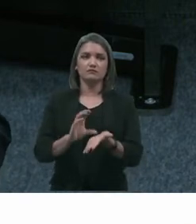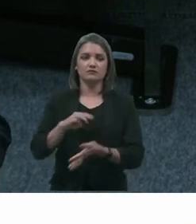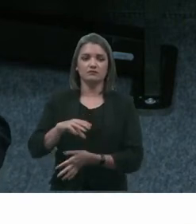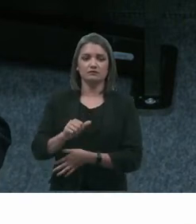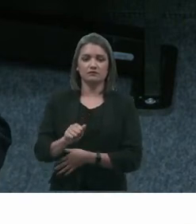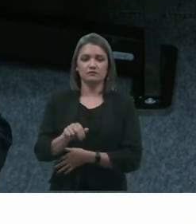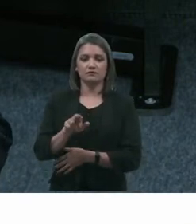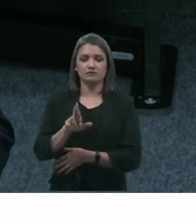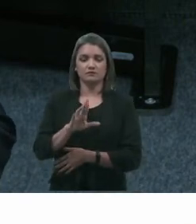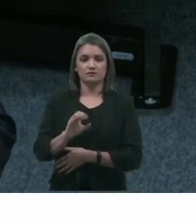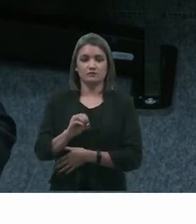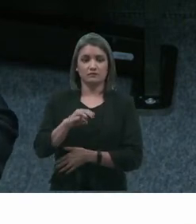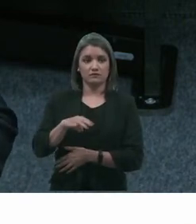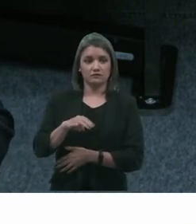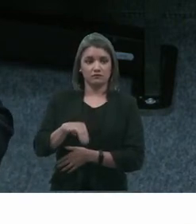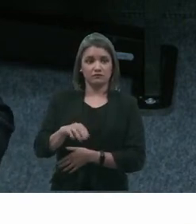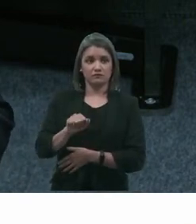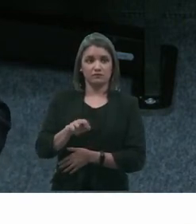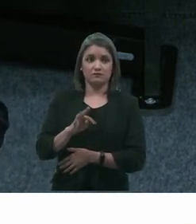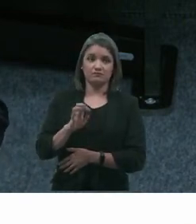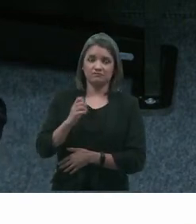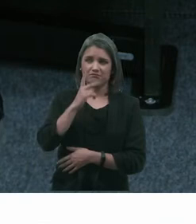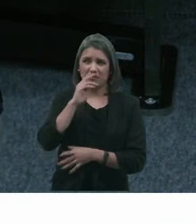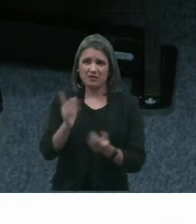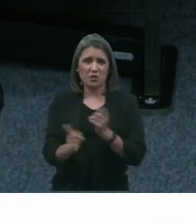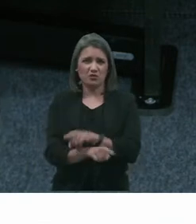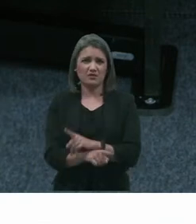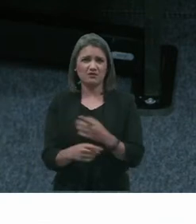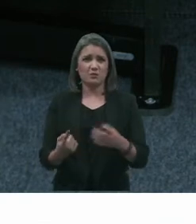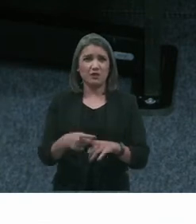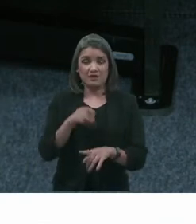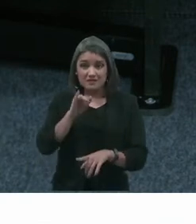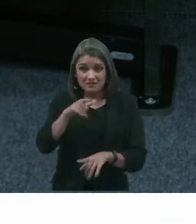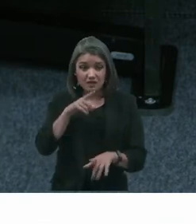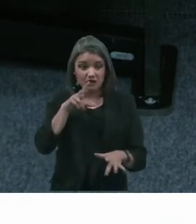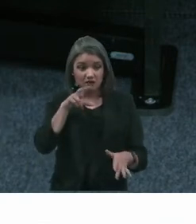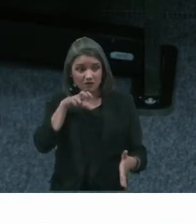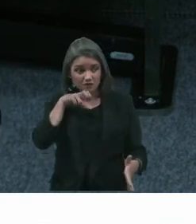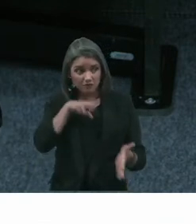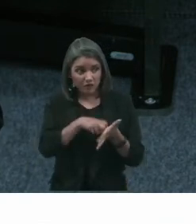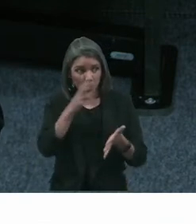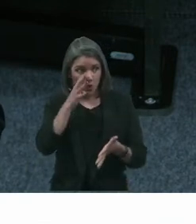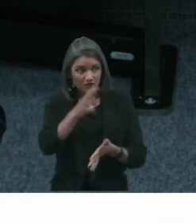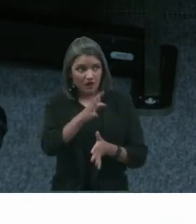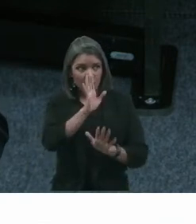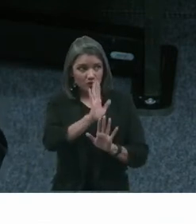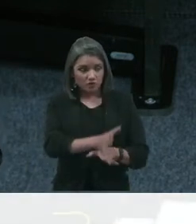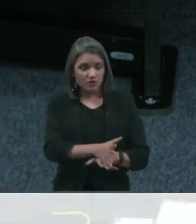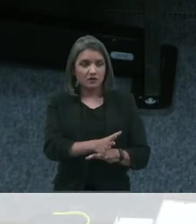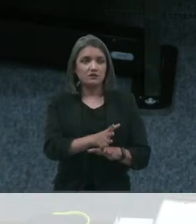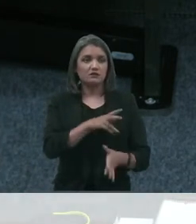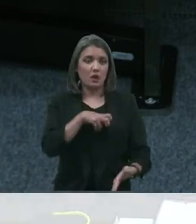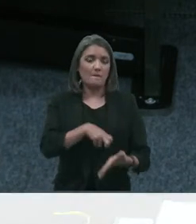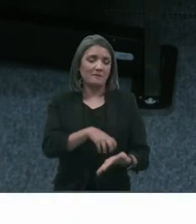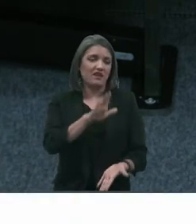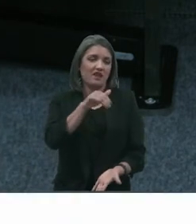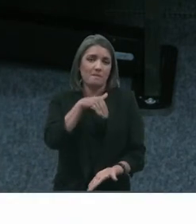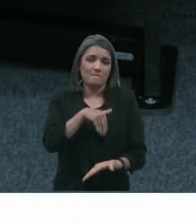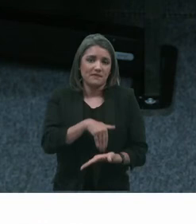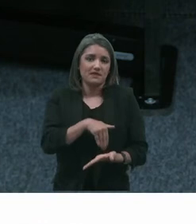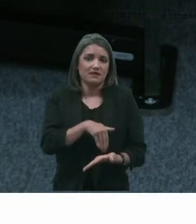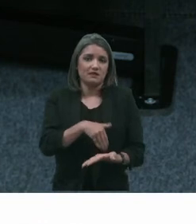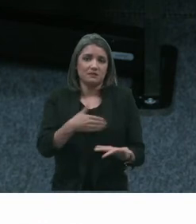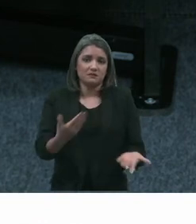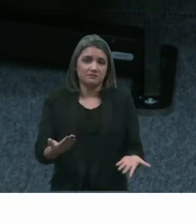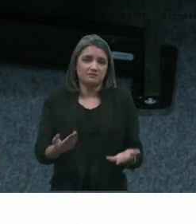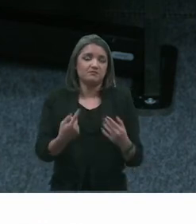uma contradição, se caso ele tivesse sido condenado, provavelmente a pena seria a mínima, né? Então, pelo